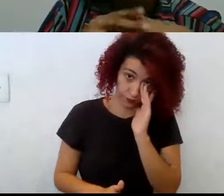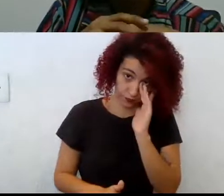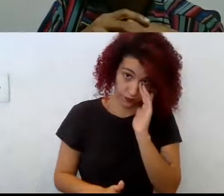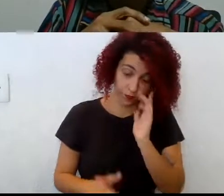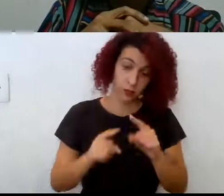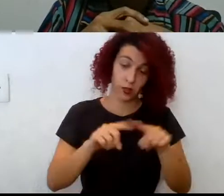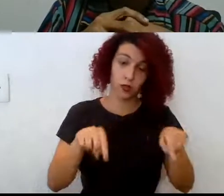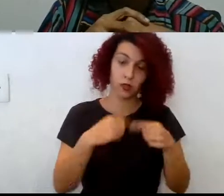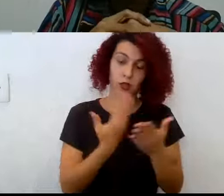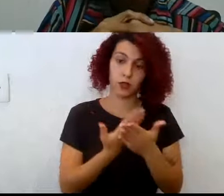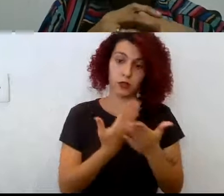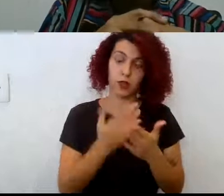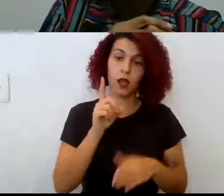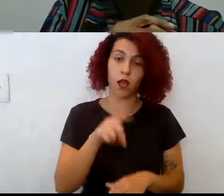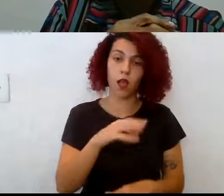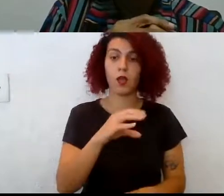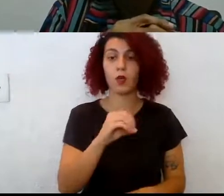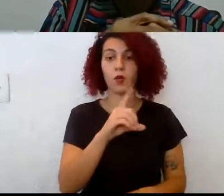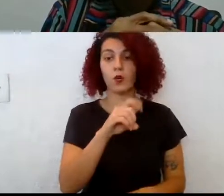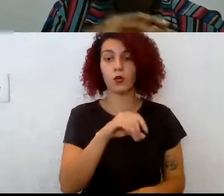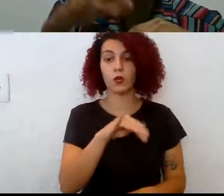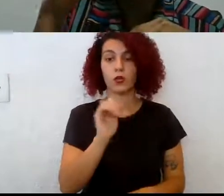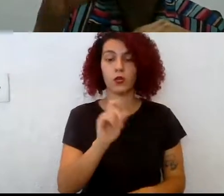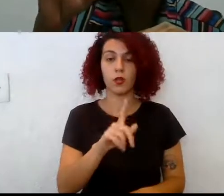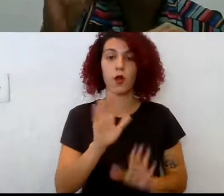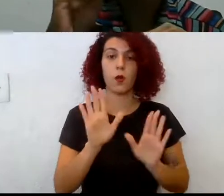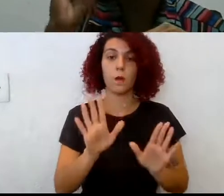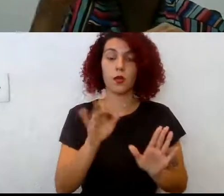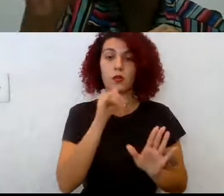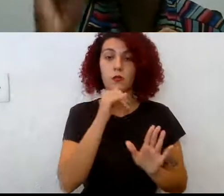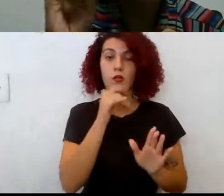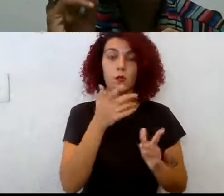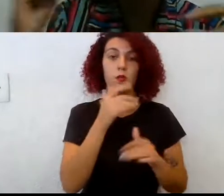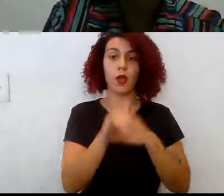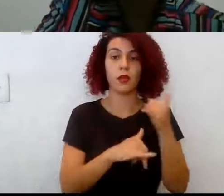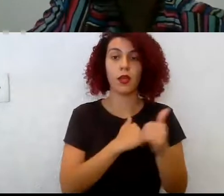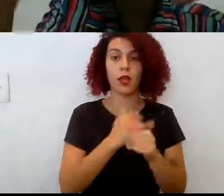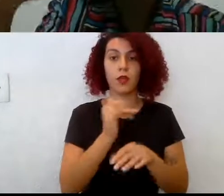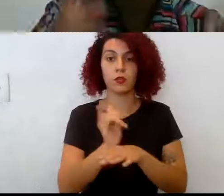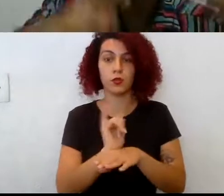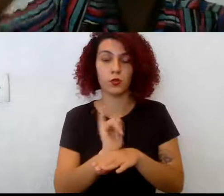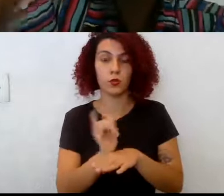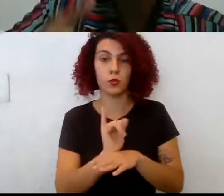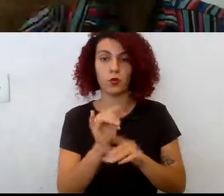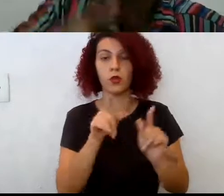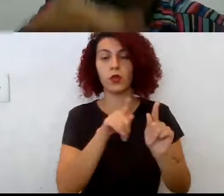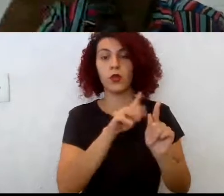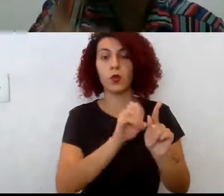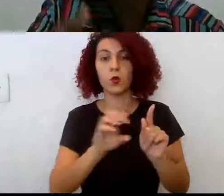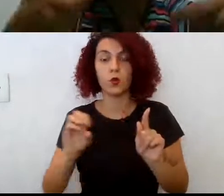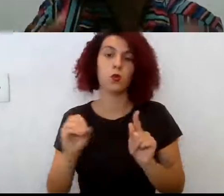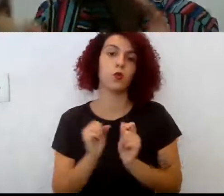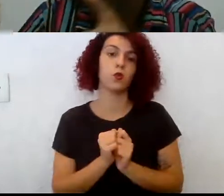de aula Colonial tá agora o que o Google faz o que o YouTube Faz de colocar muita informação também